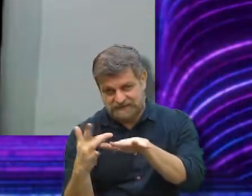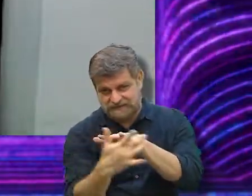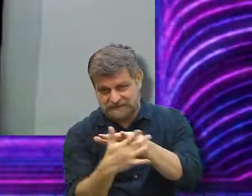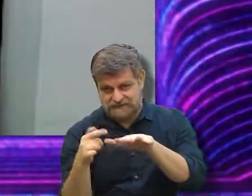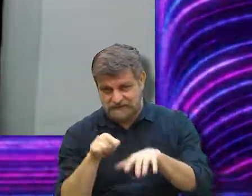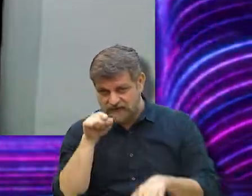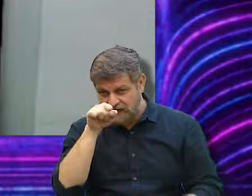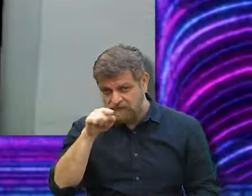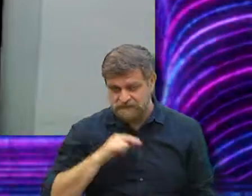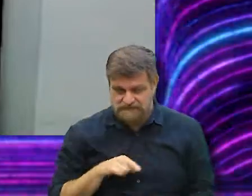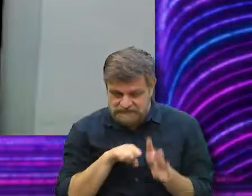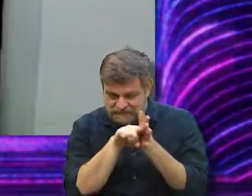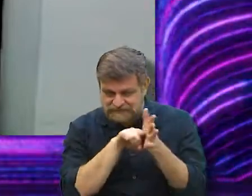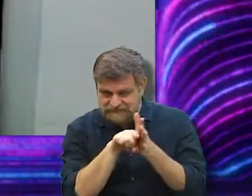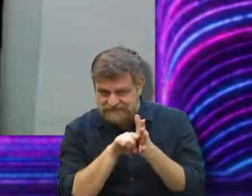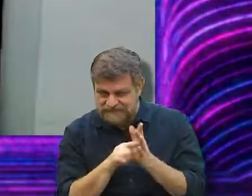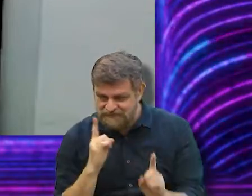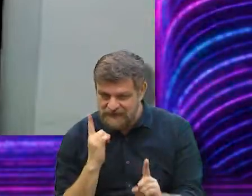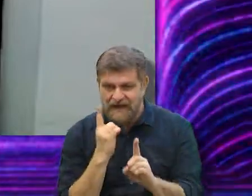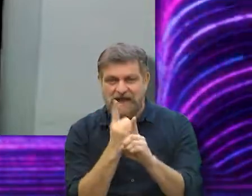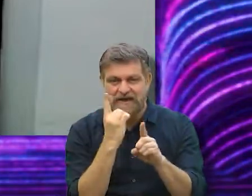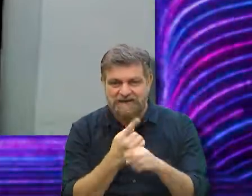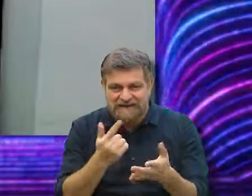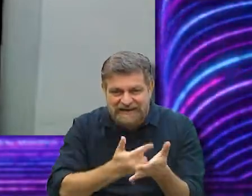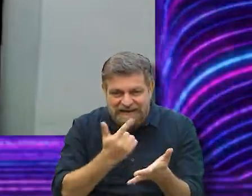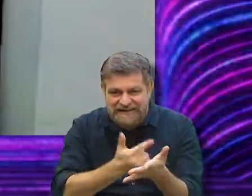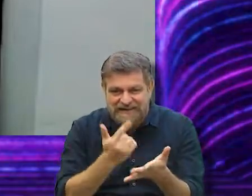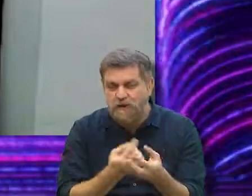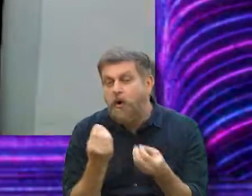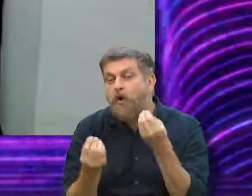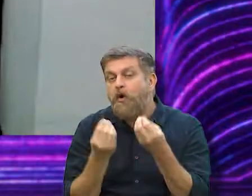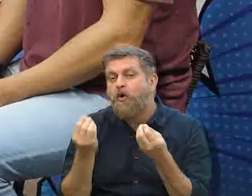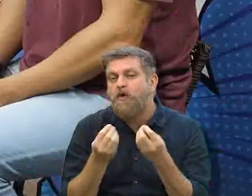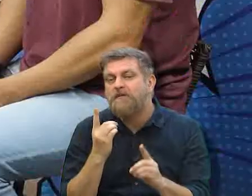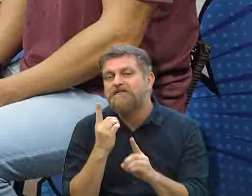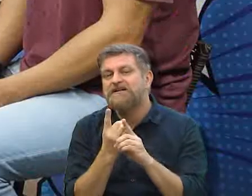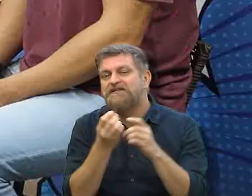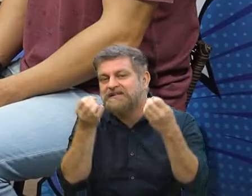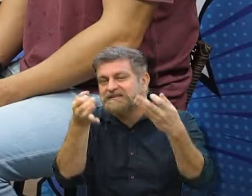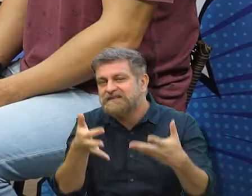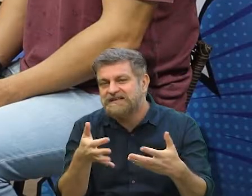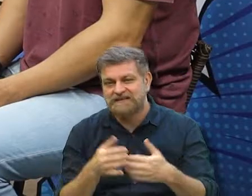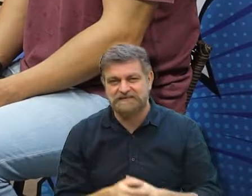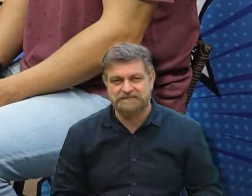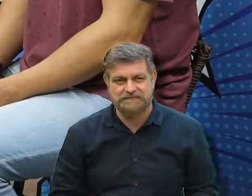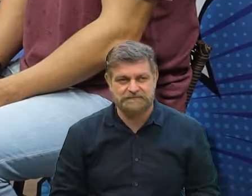fecho toda a saga, né, no quarto livro. Vai ter